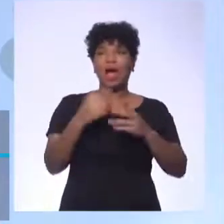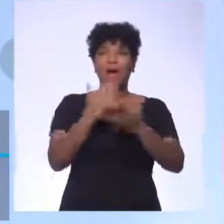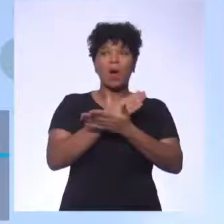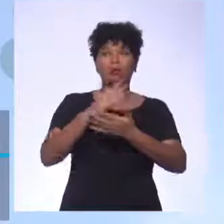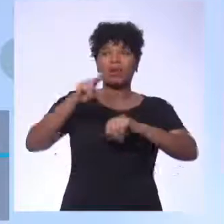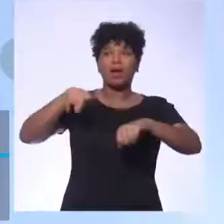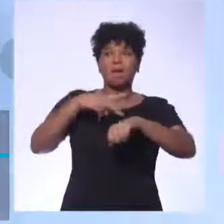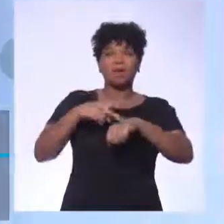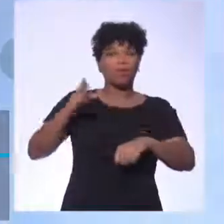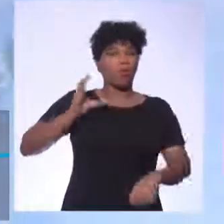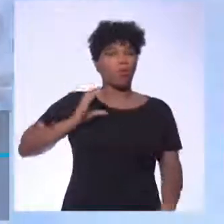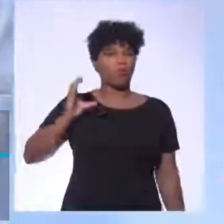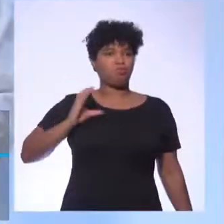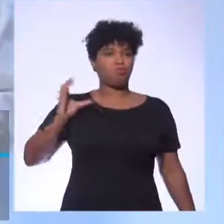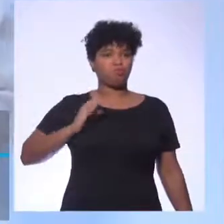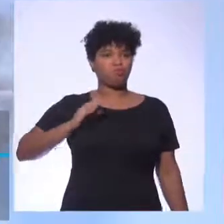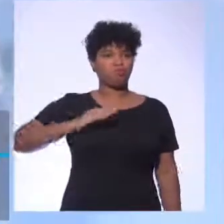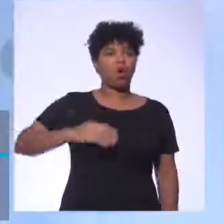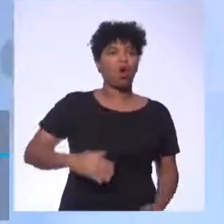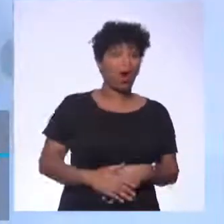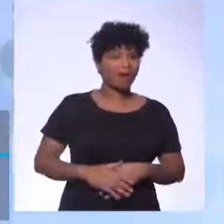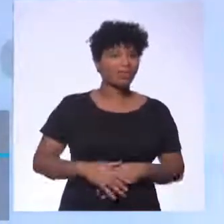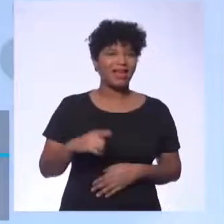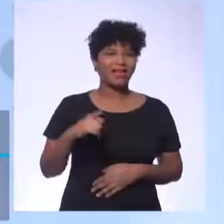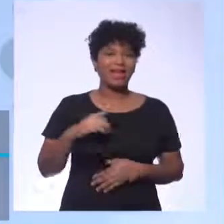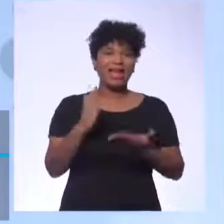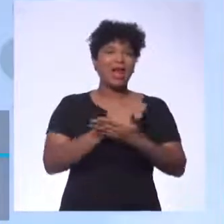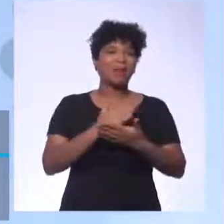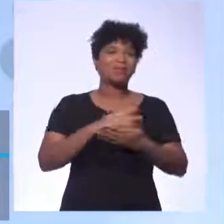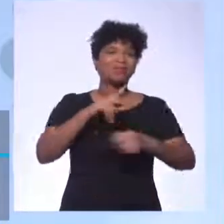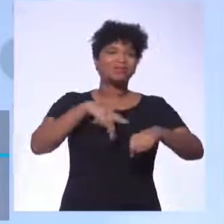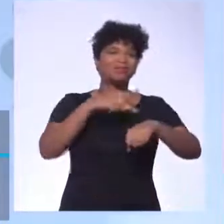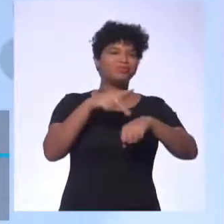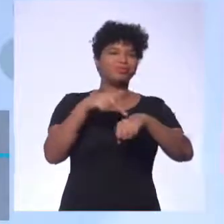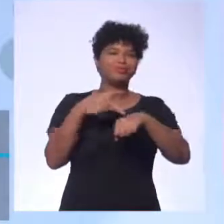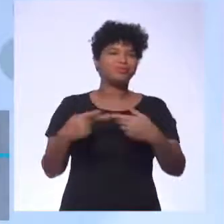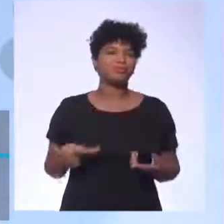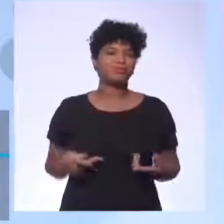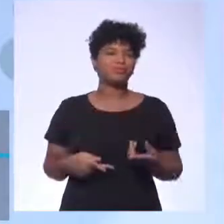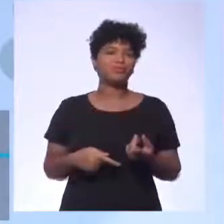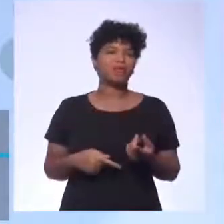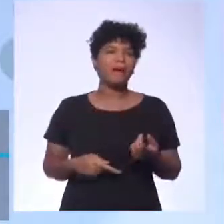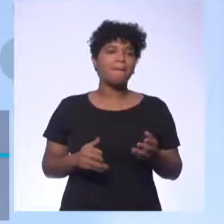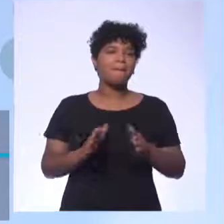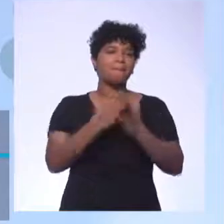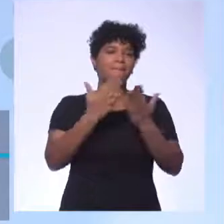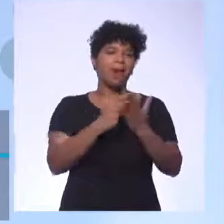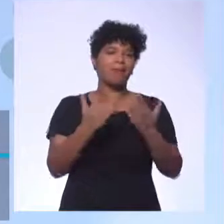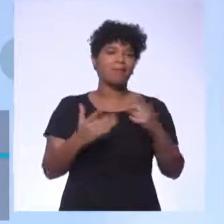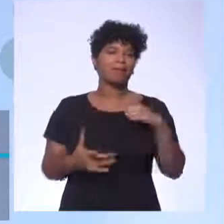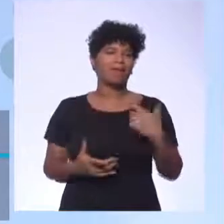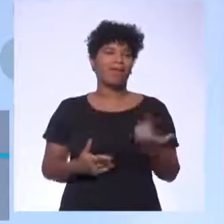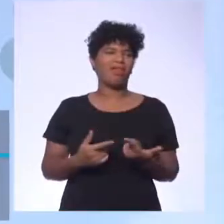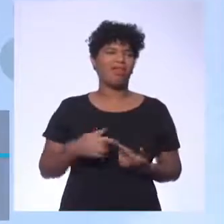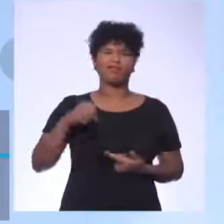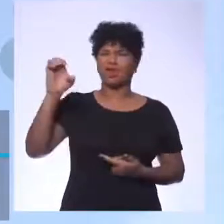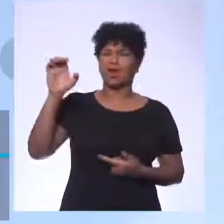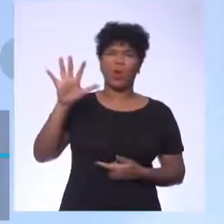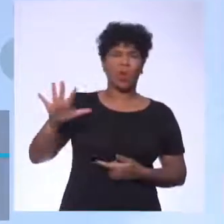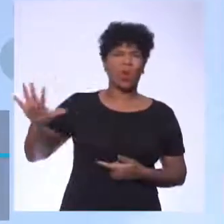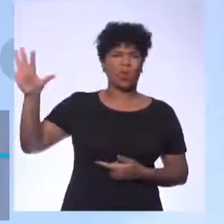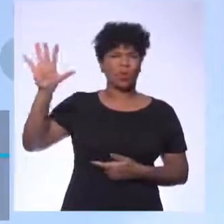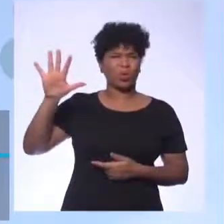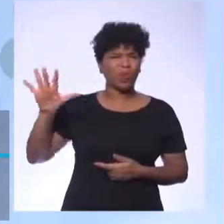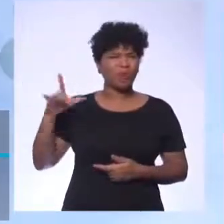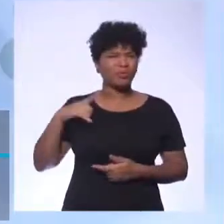né? Principalmente no hemisfério norte? Por que será, né, que tem inclusive essa divisão aí no hemisfério norte, né, normalmente é